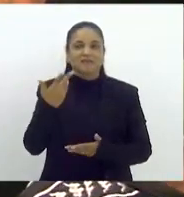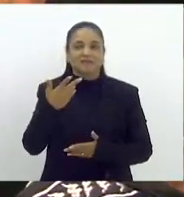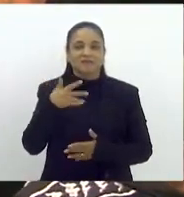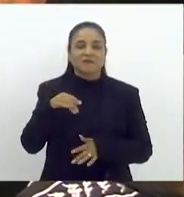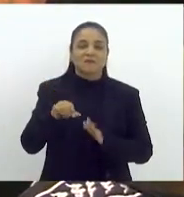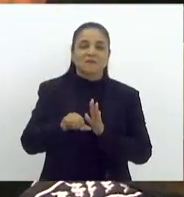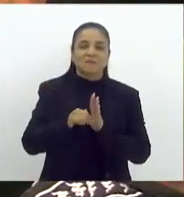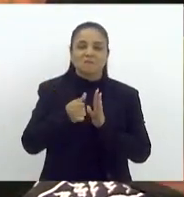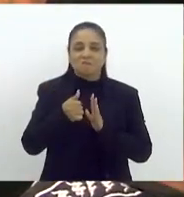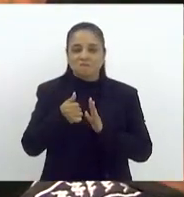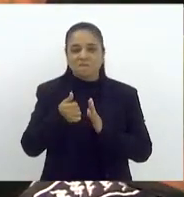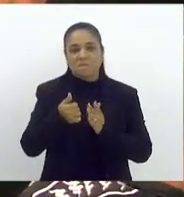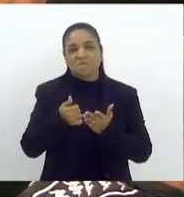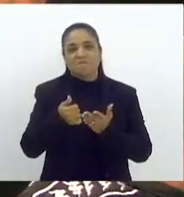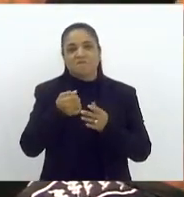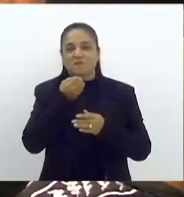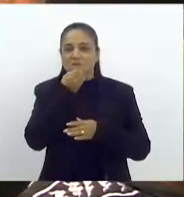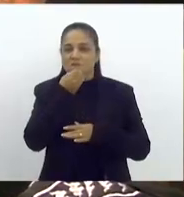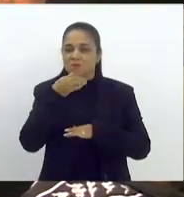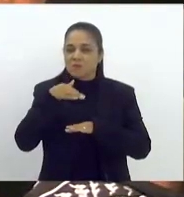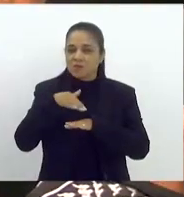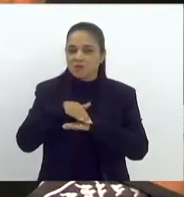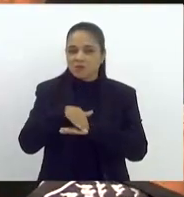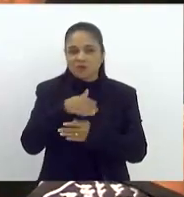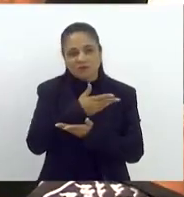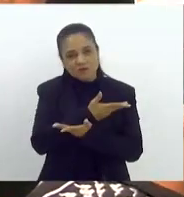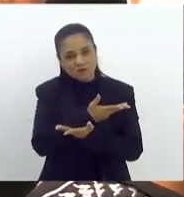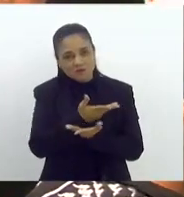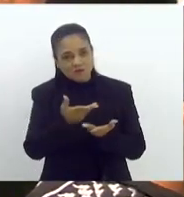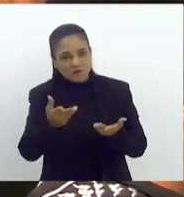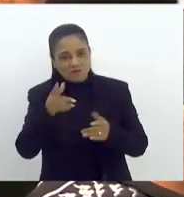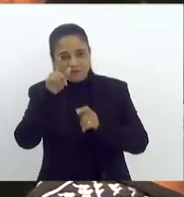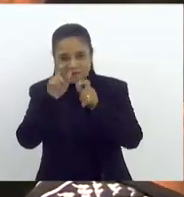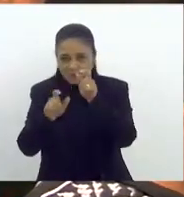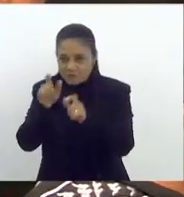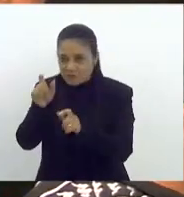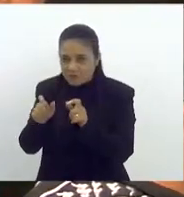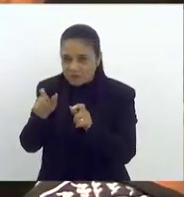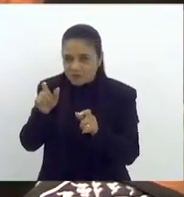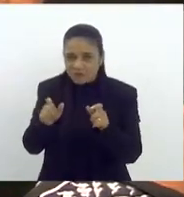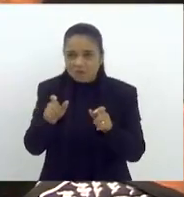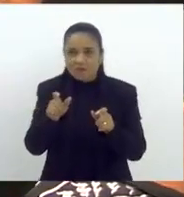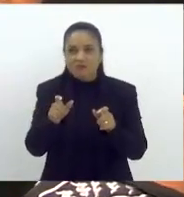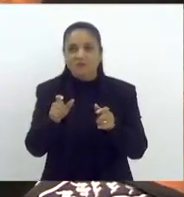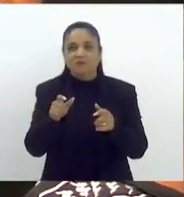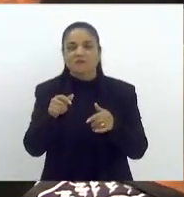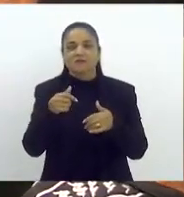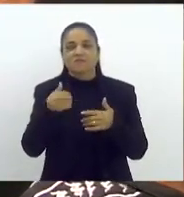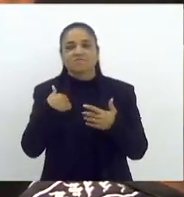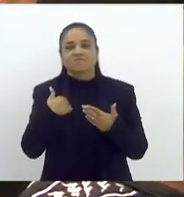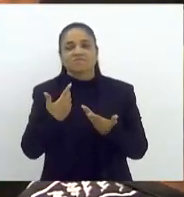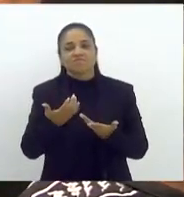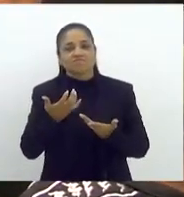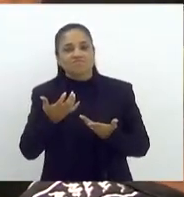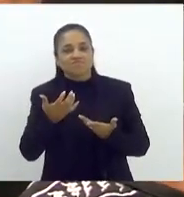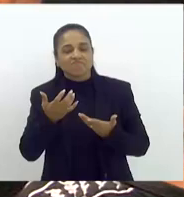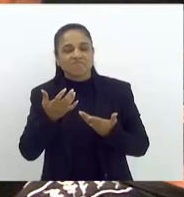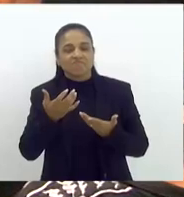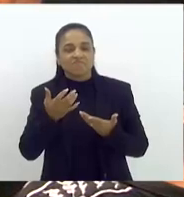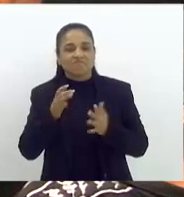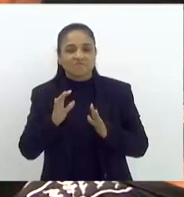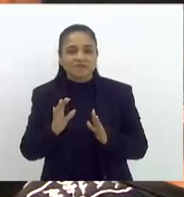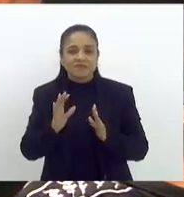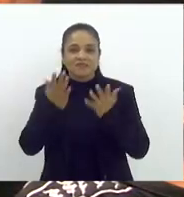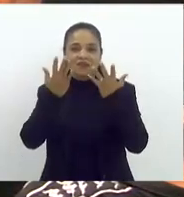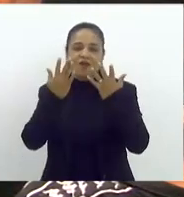primeiramente aqui boa noite a todas as pessoas eu quero dar aqui um salve aqui